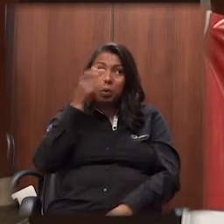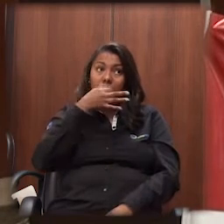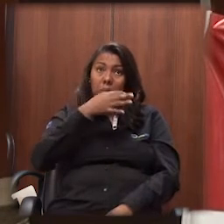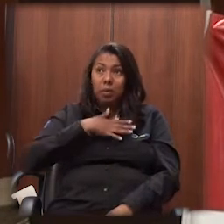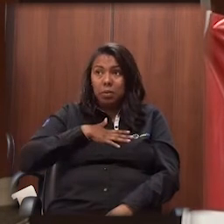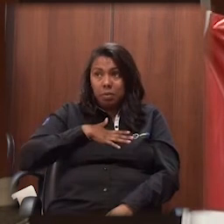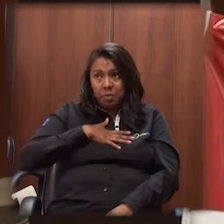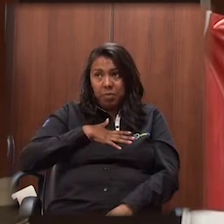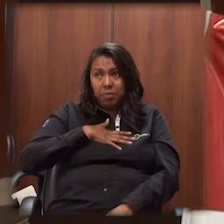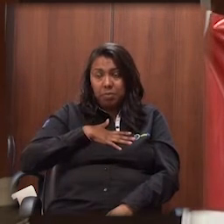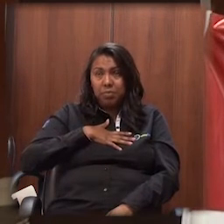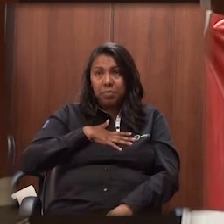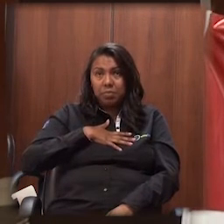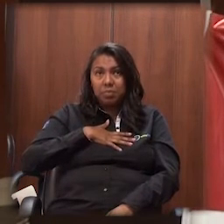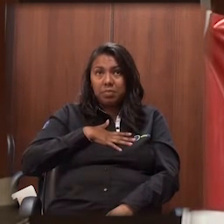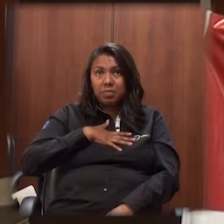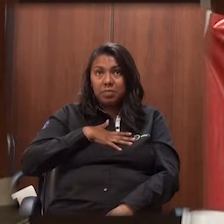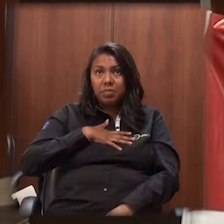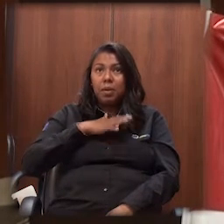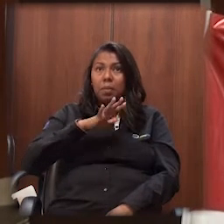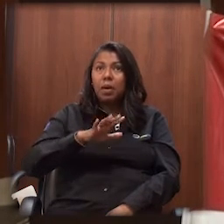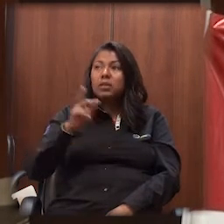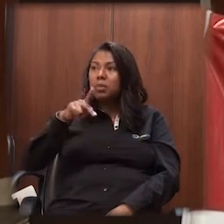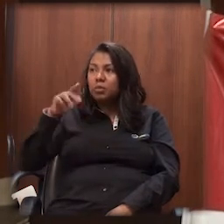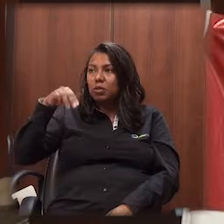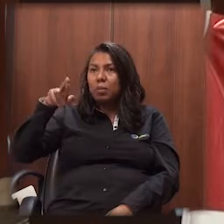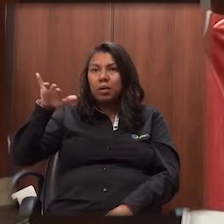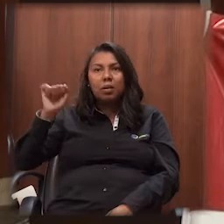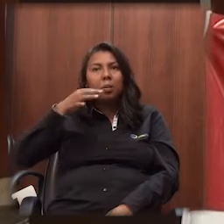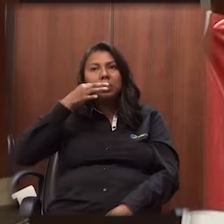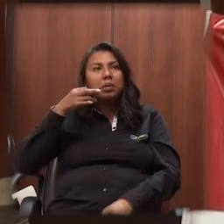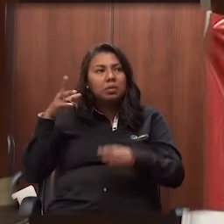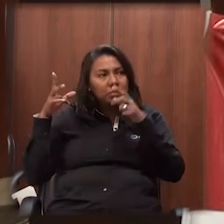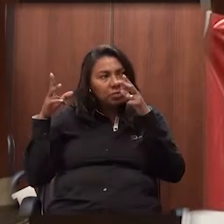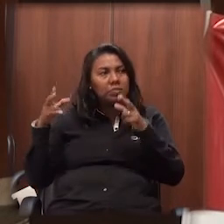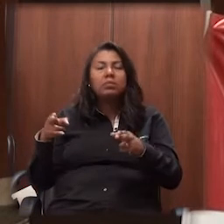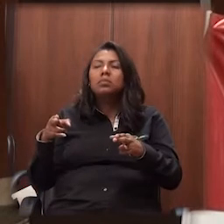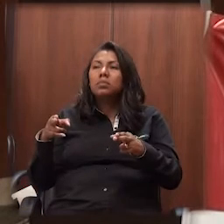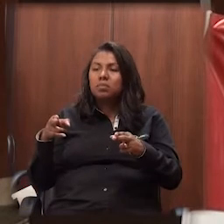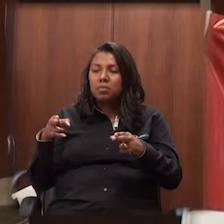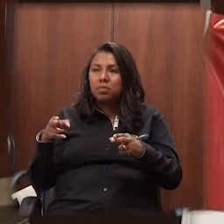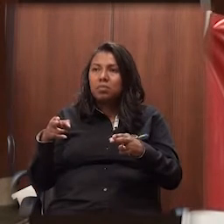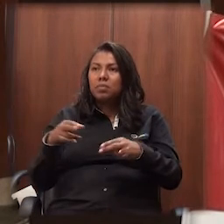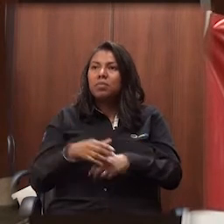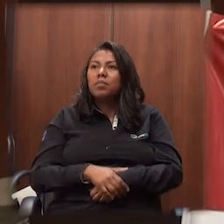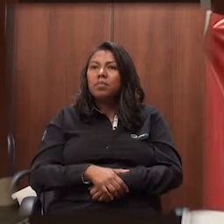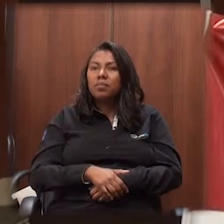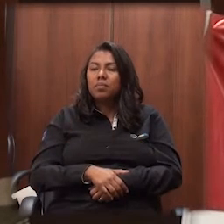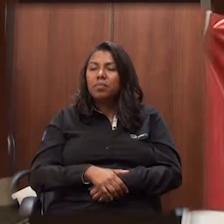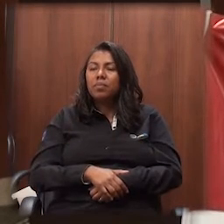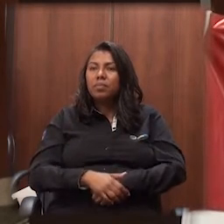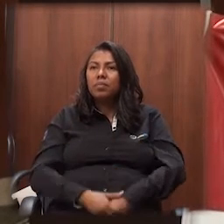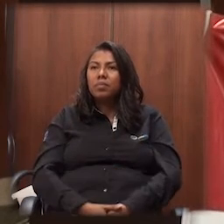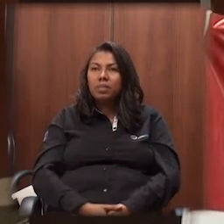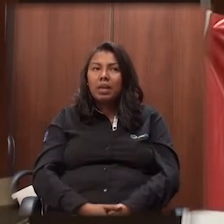ter combinado antes, que a apreciação foi a mesma da professora Maria Vitória Benevides, houve uma baixa adesão